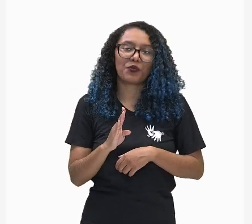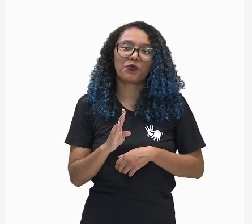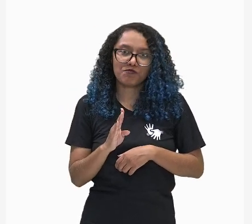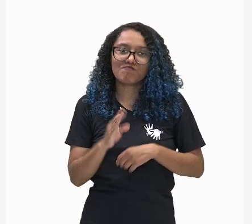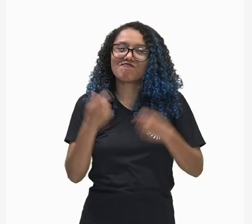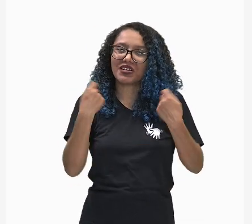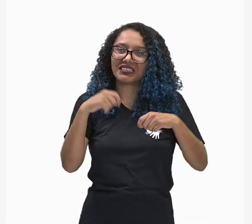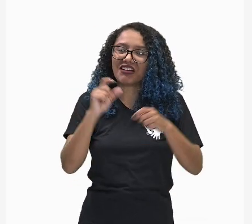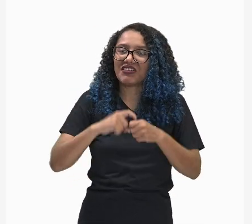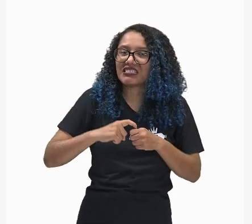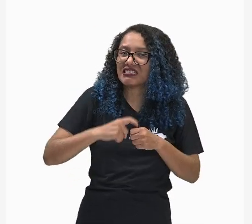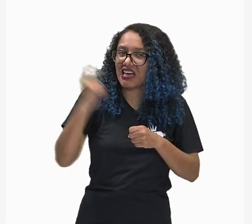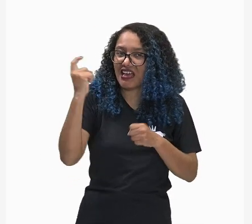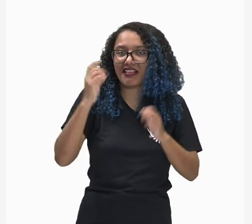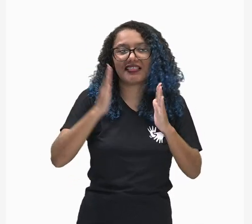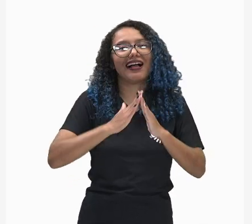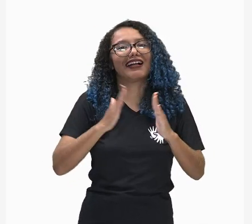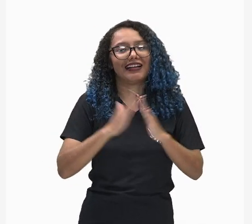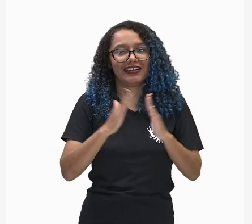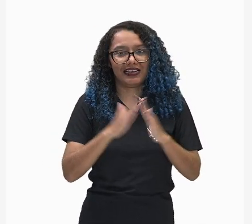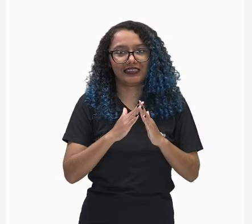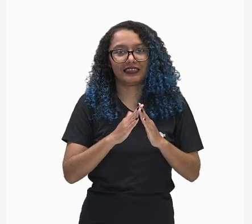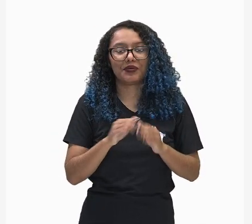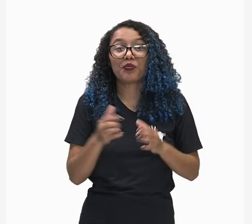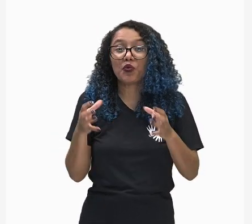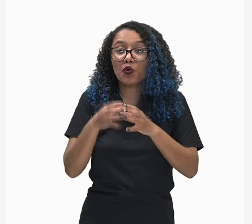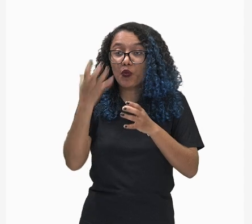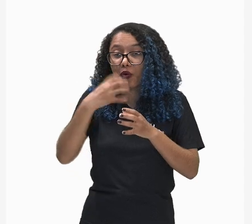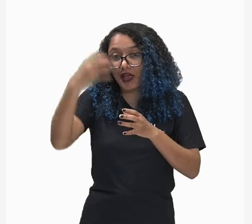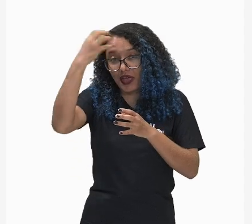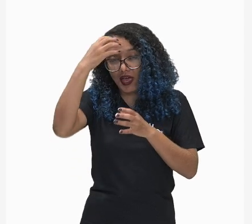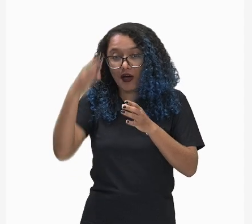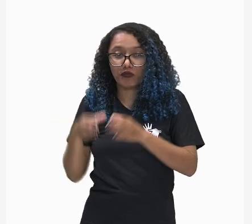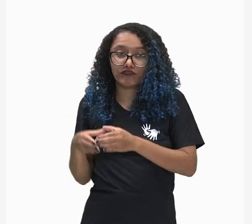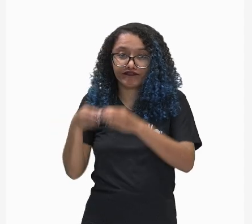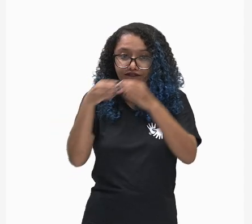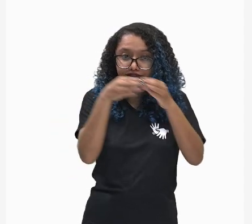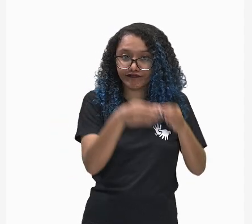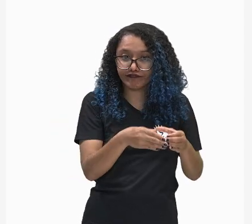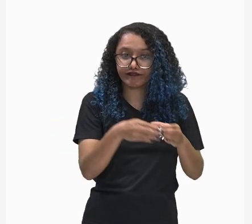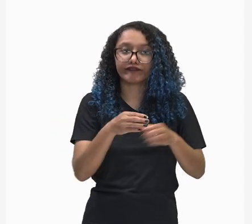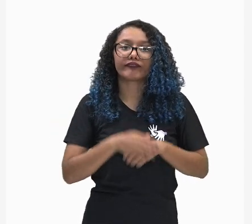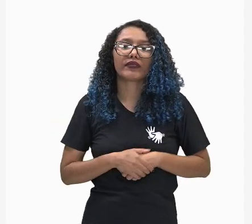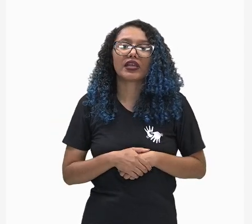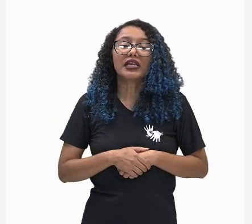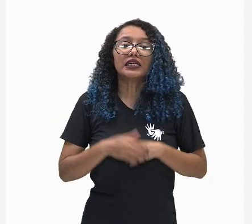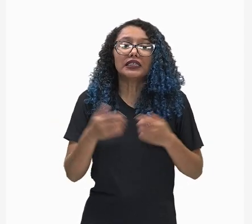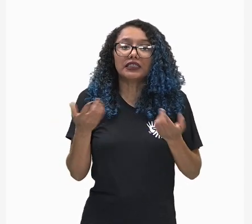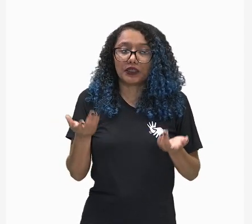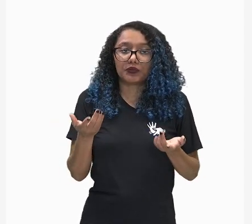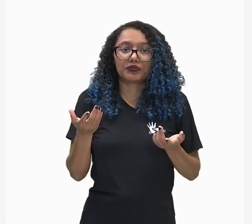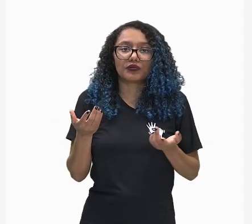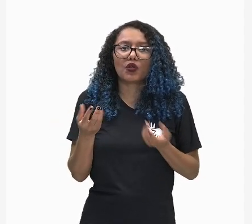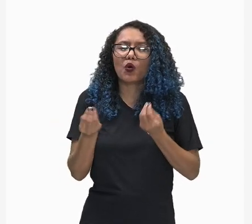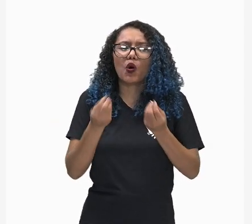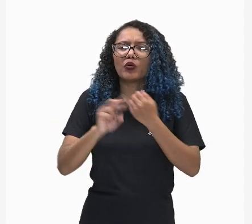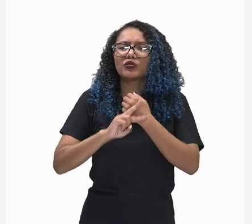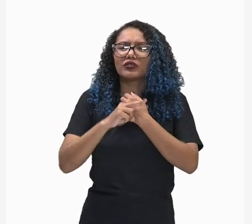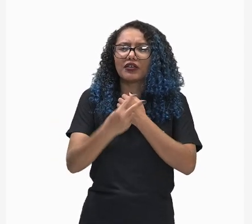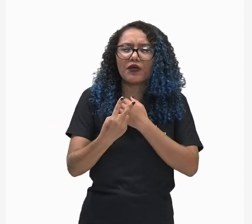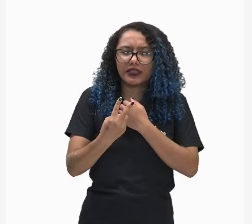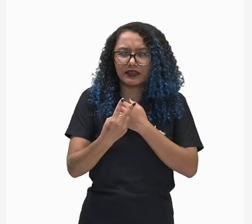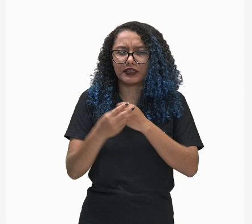as consequências da vinda da família real para o Brasil, da família real portuguesa. A transferência da família real e